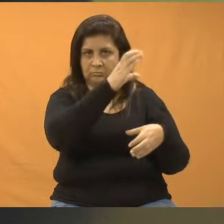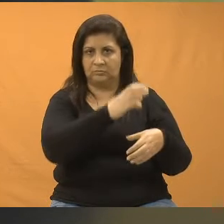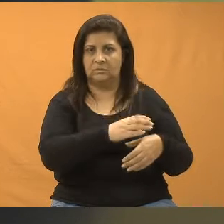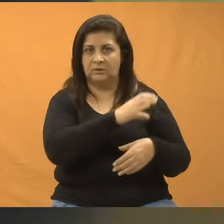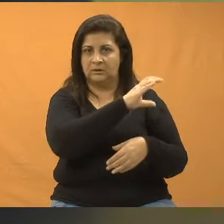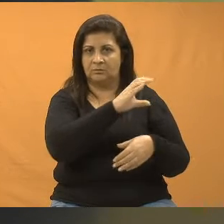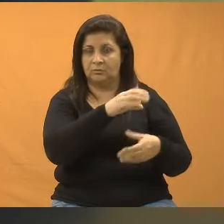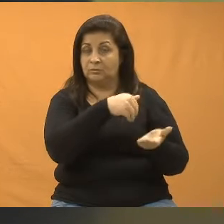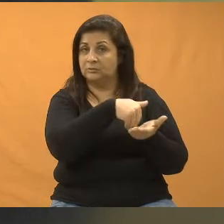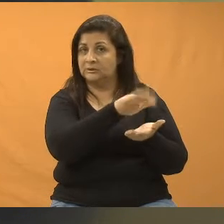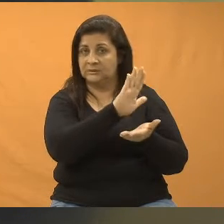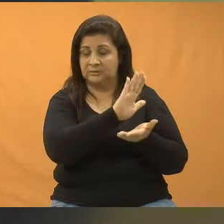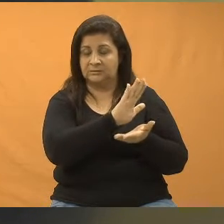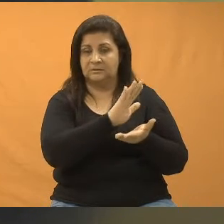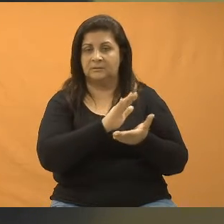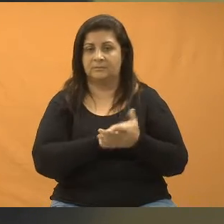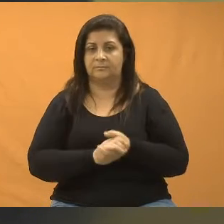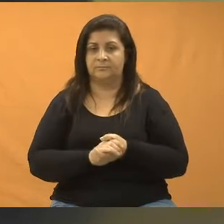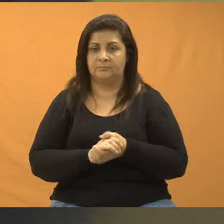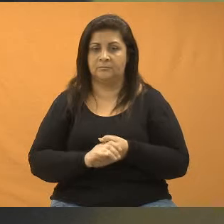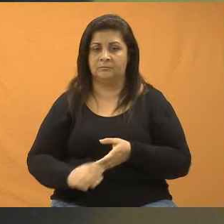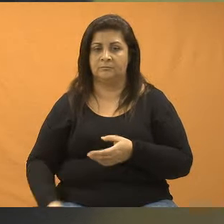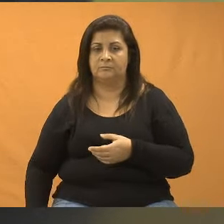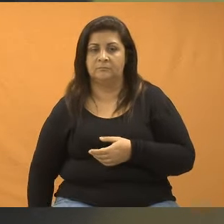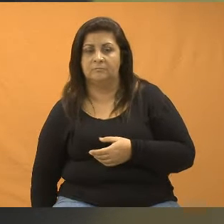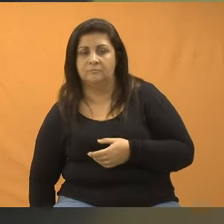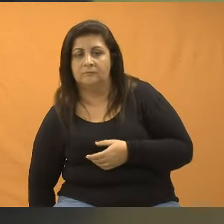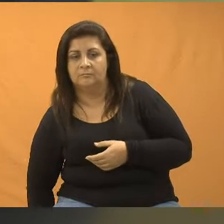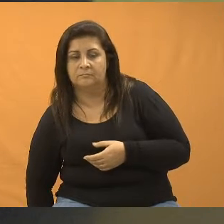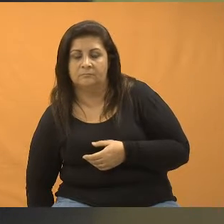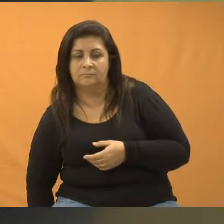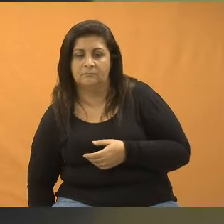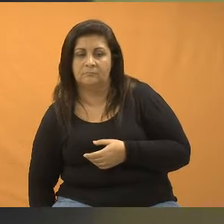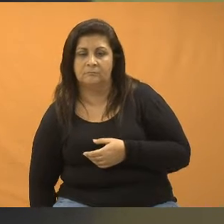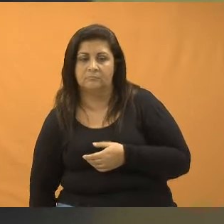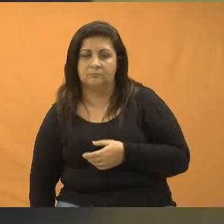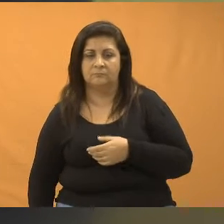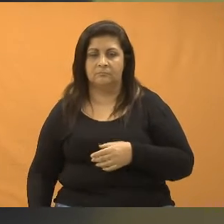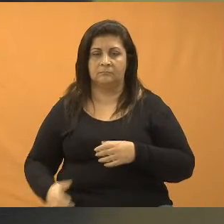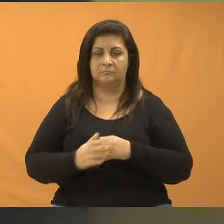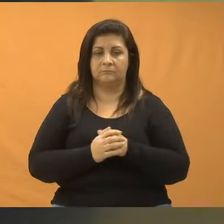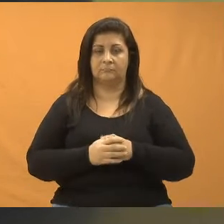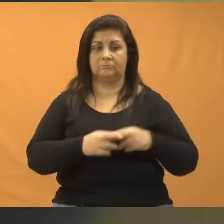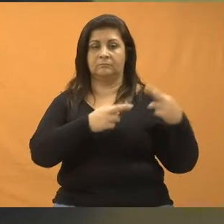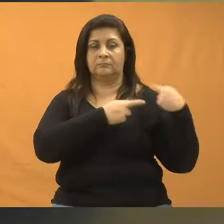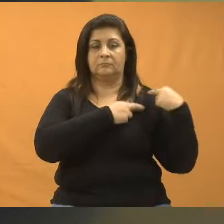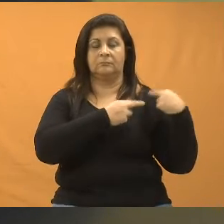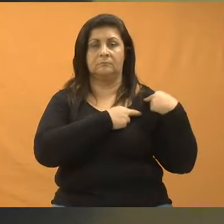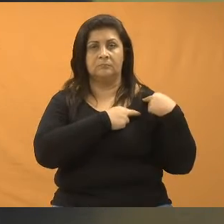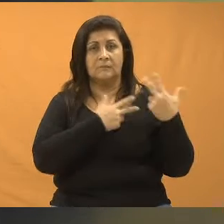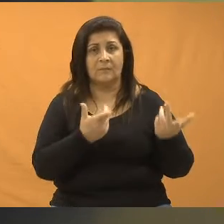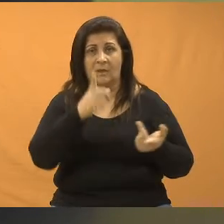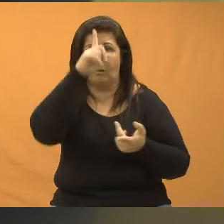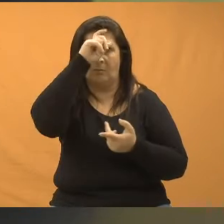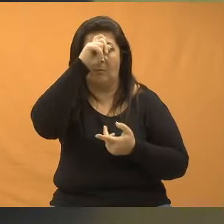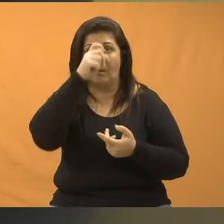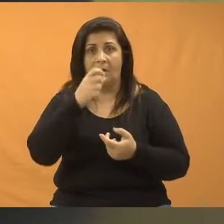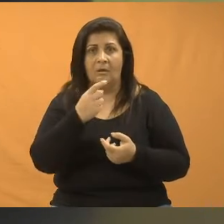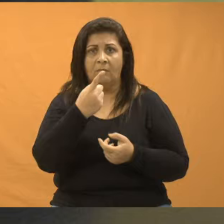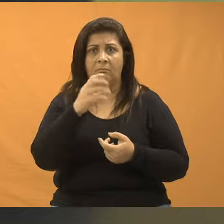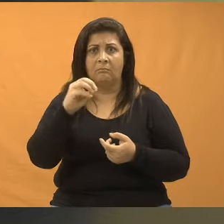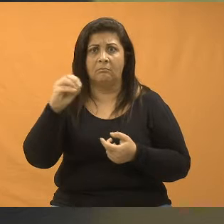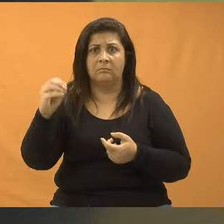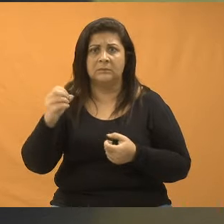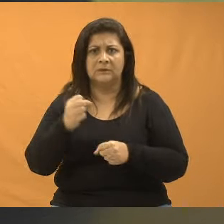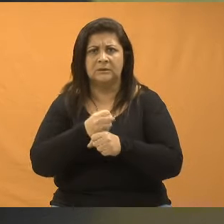né? Assim pode-se dizer, mas os responsáveis pela Santa Casa, né, por mais de um século, são